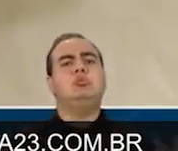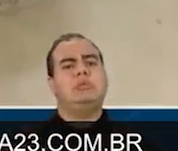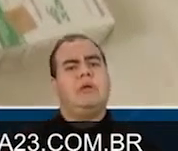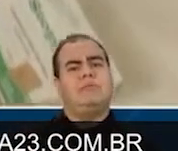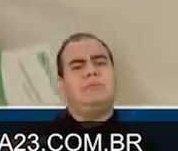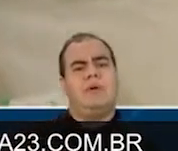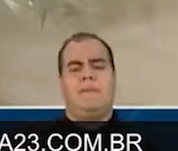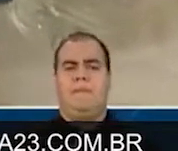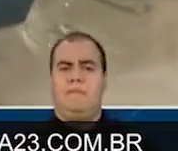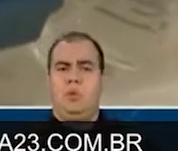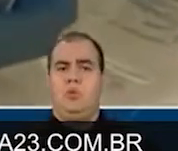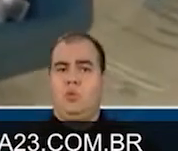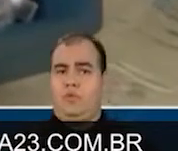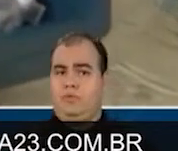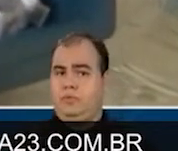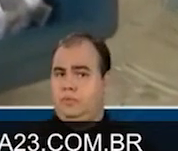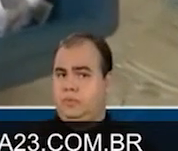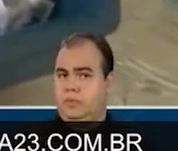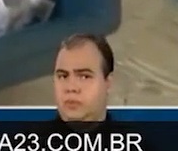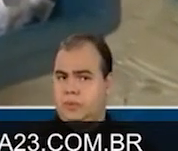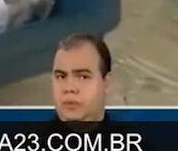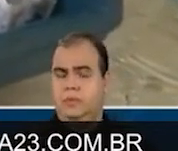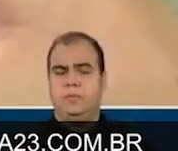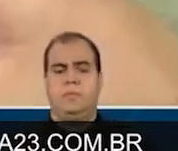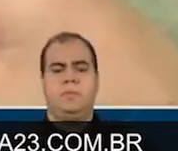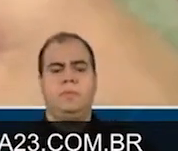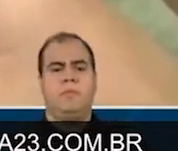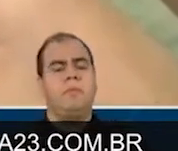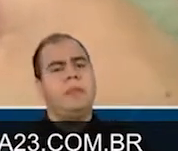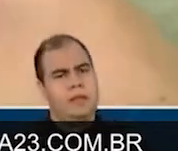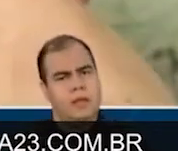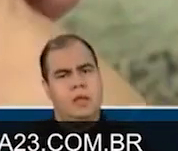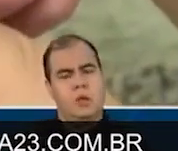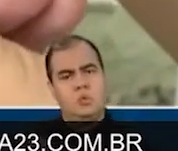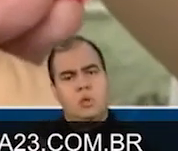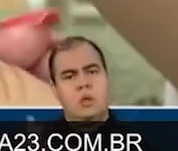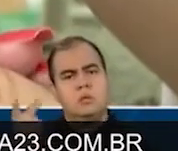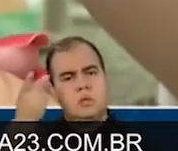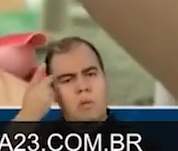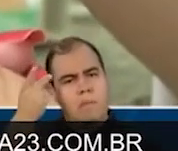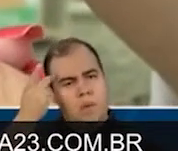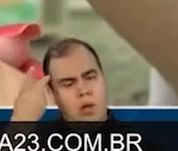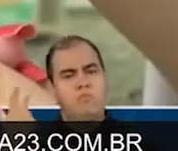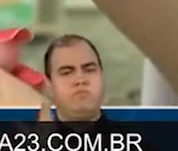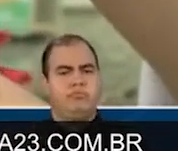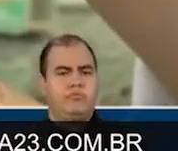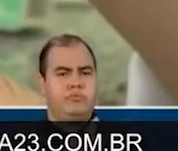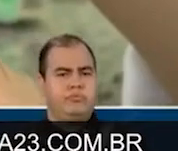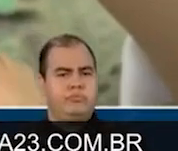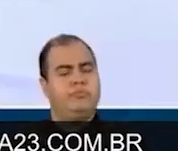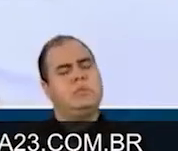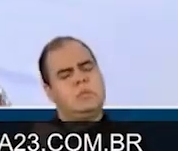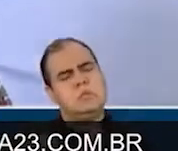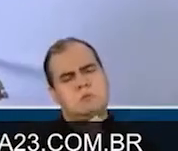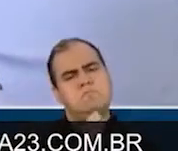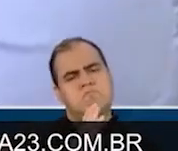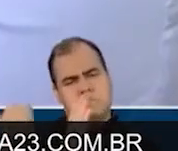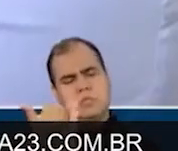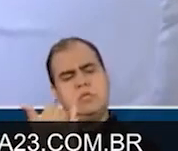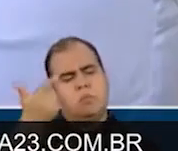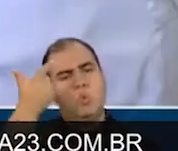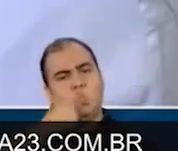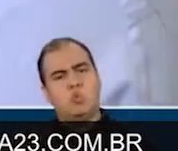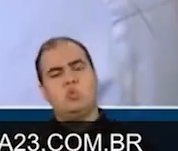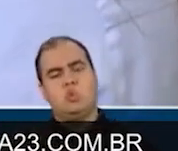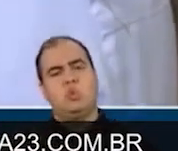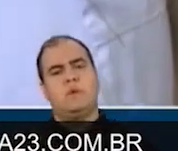de 1980. Aqui no estado de São Paulo, a cobertura vacinal ficou um pouco acima dessa média